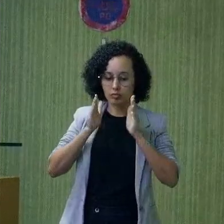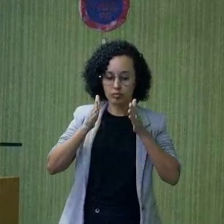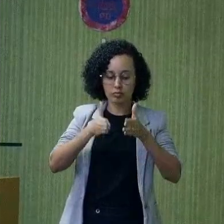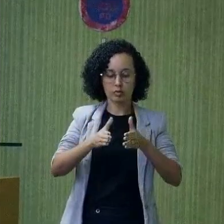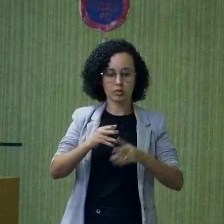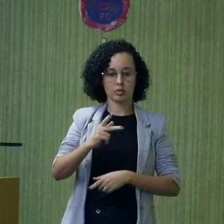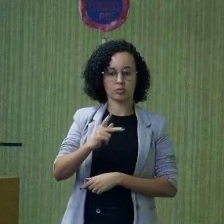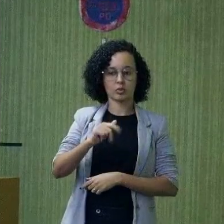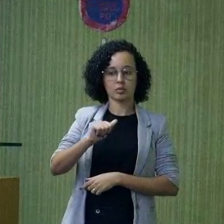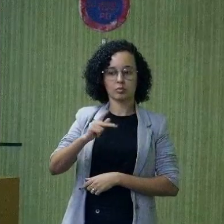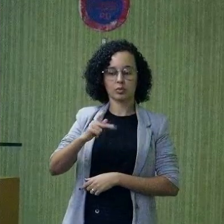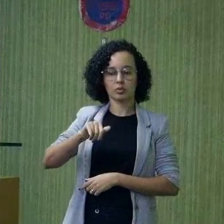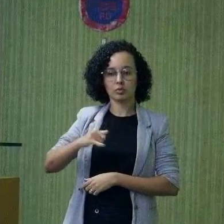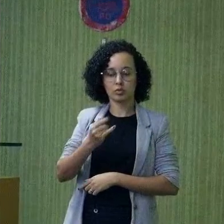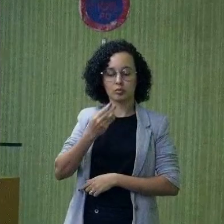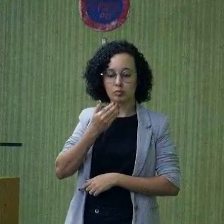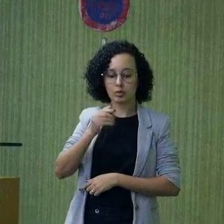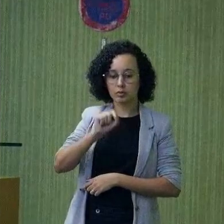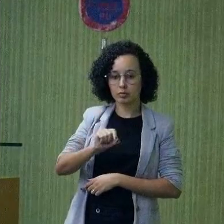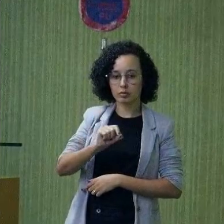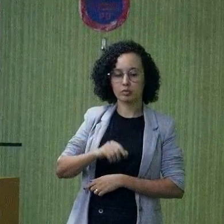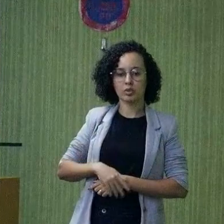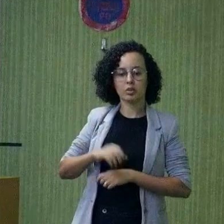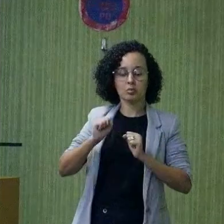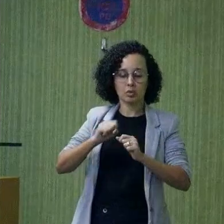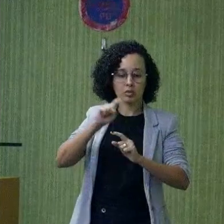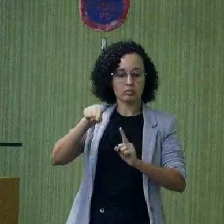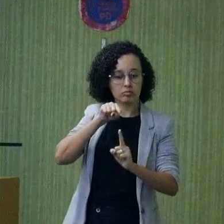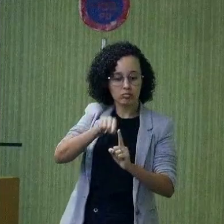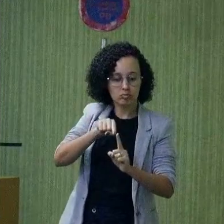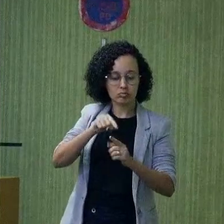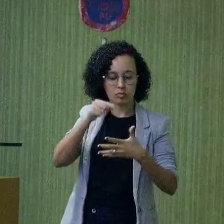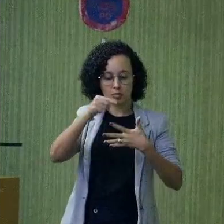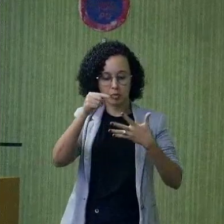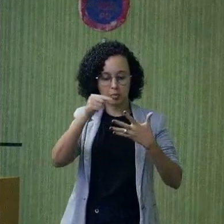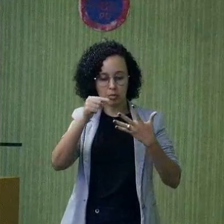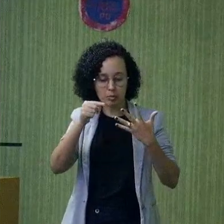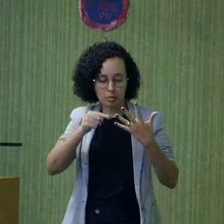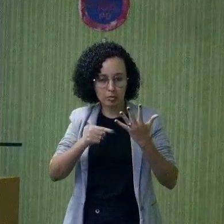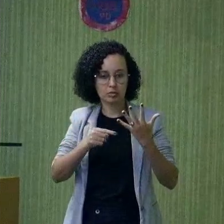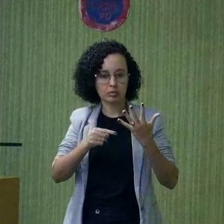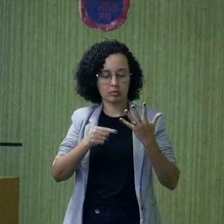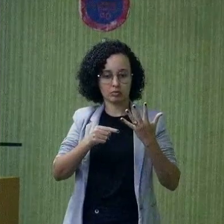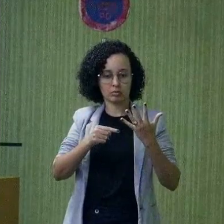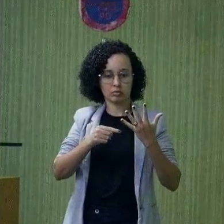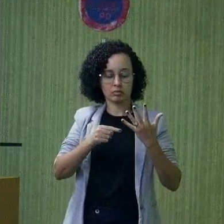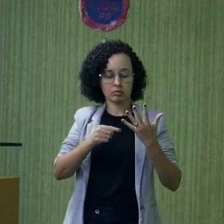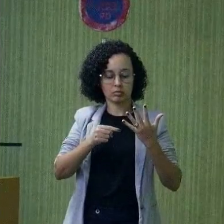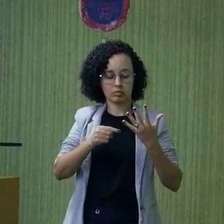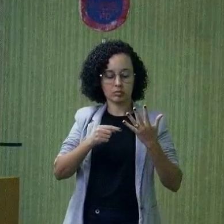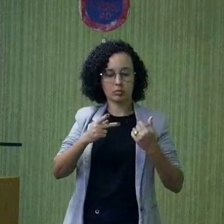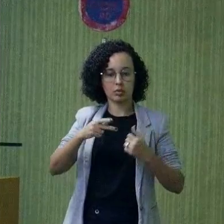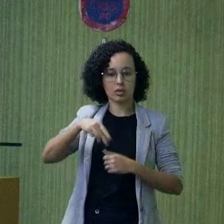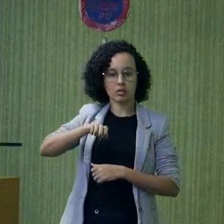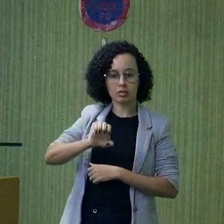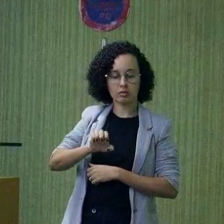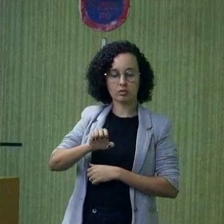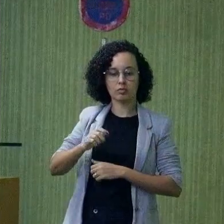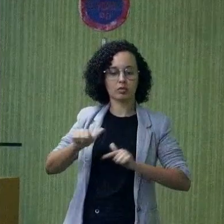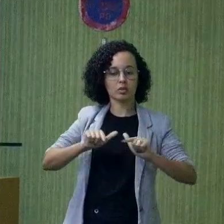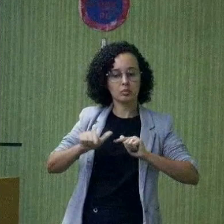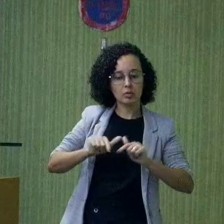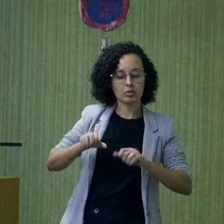pede isso né você já pode definir os seus objetivos estratégicos do PJ à luz do pne eu vou trabalhar com educação